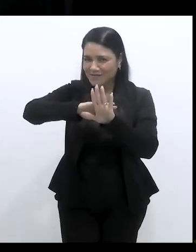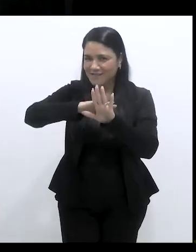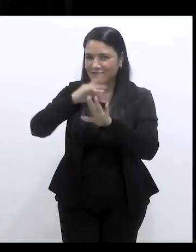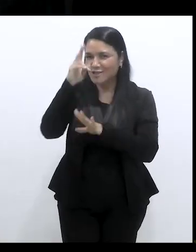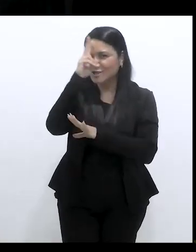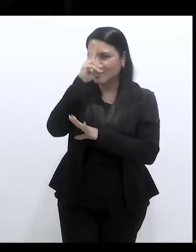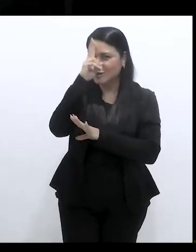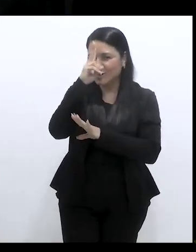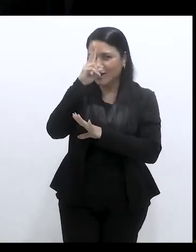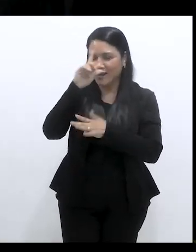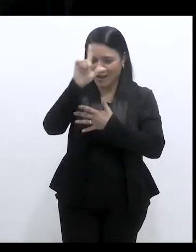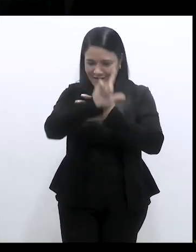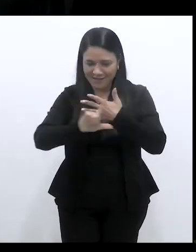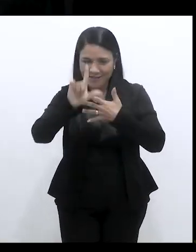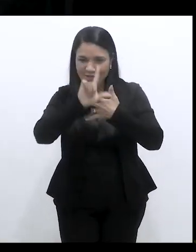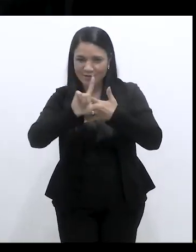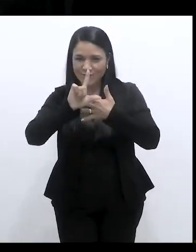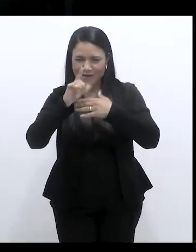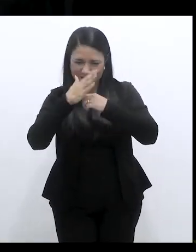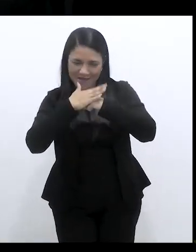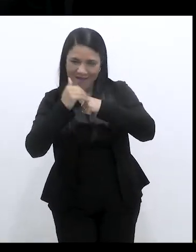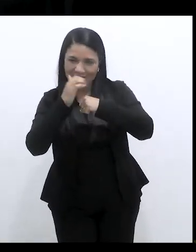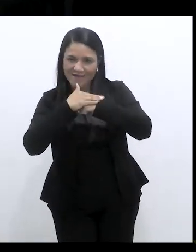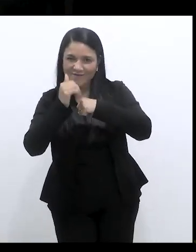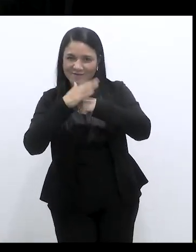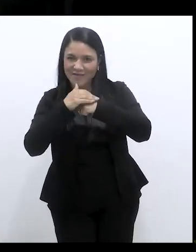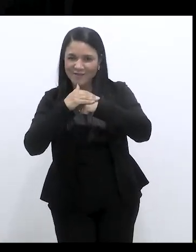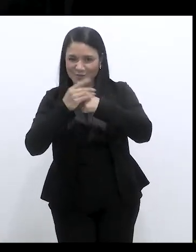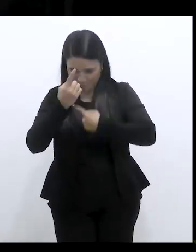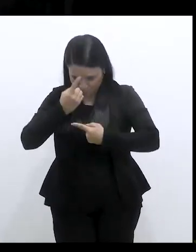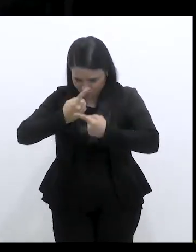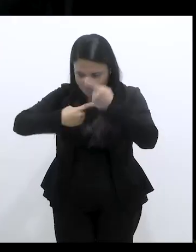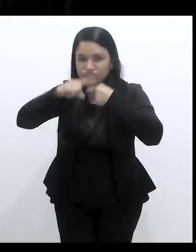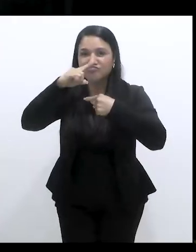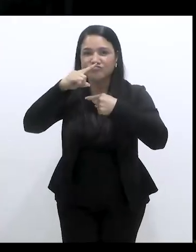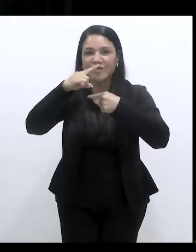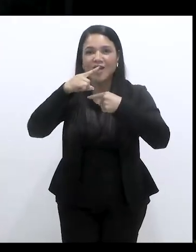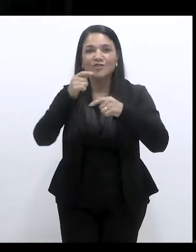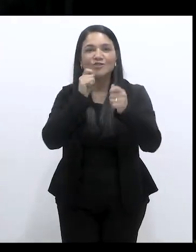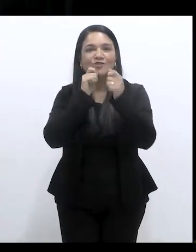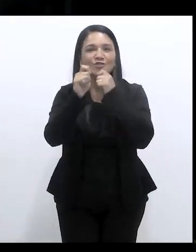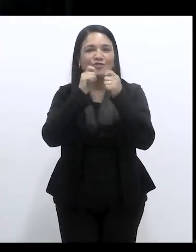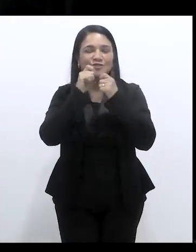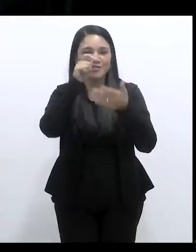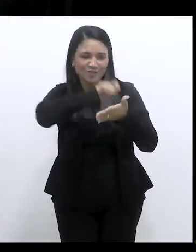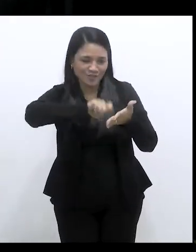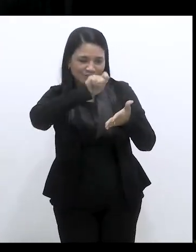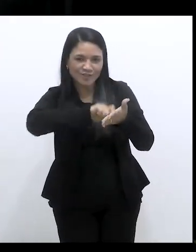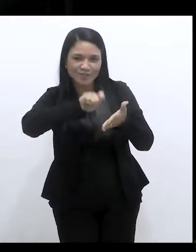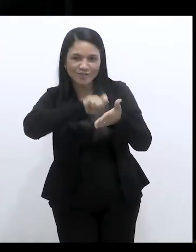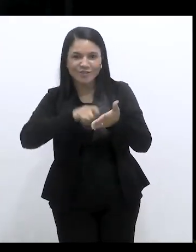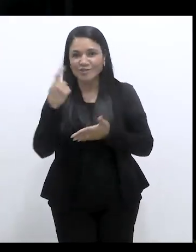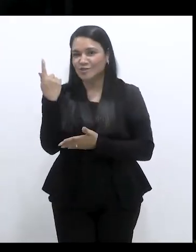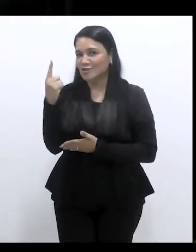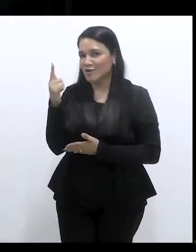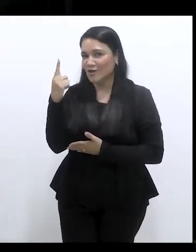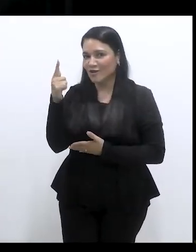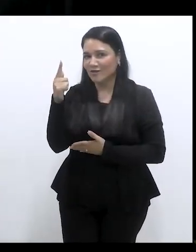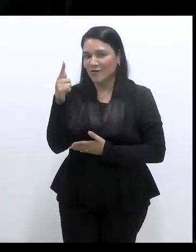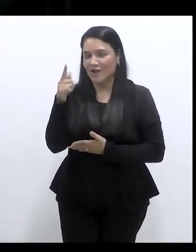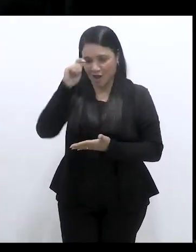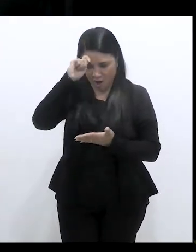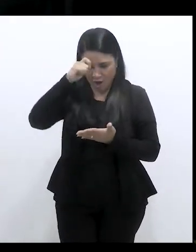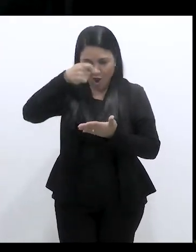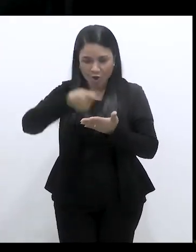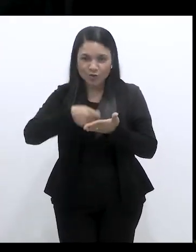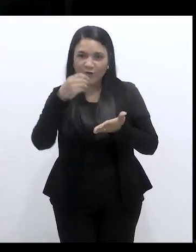mistura literatura, afeto e uma pitada de subversão? Eu estou falando da jornalista, escritora, geógrafa e agora autora